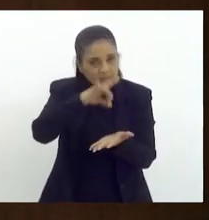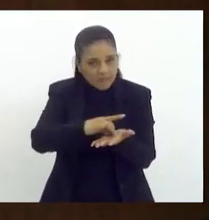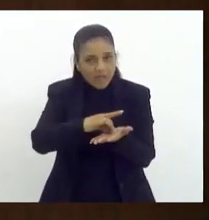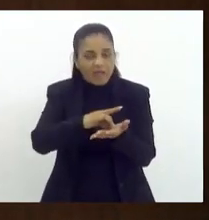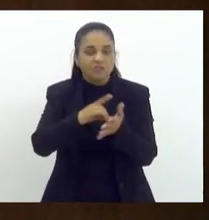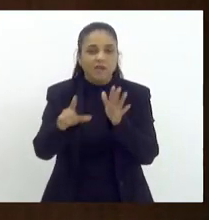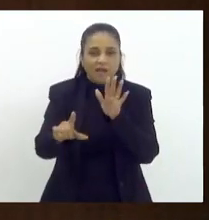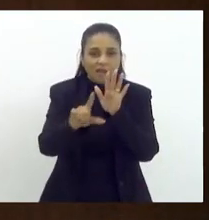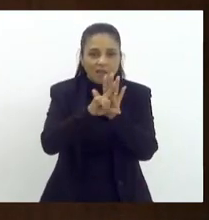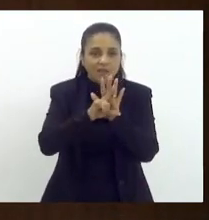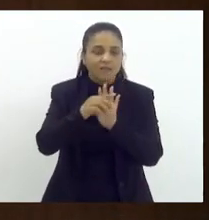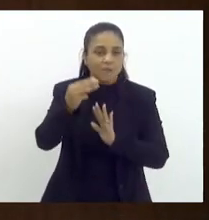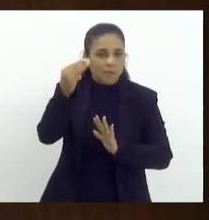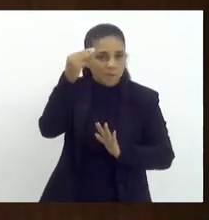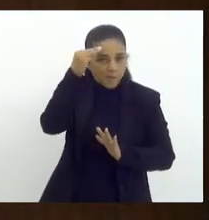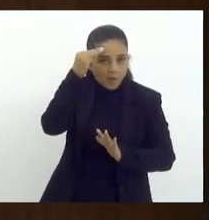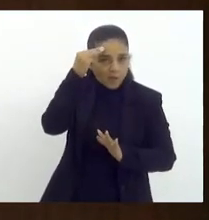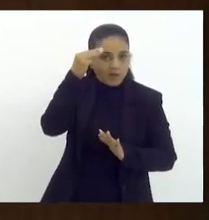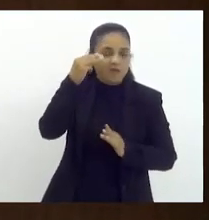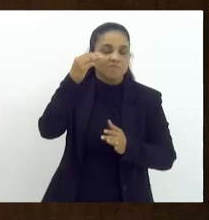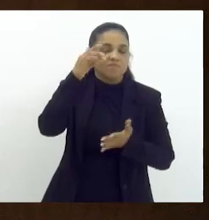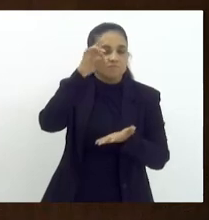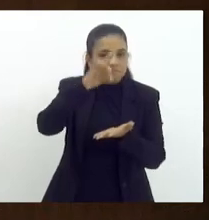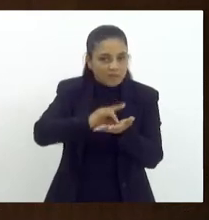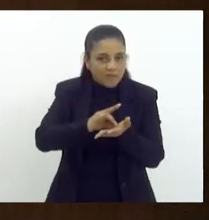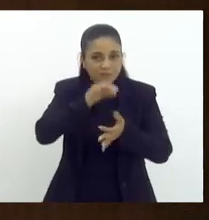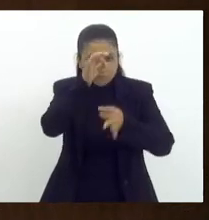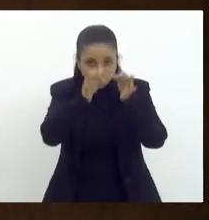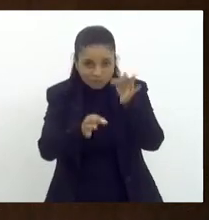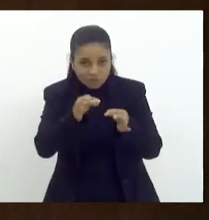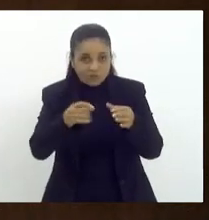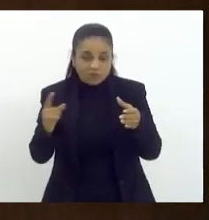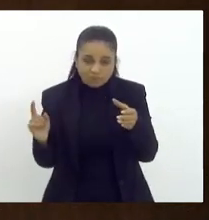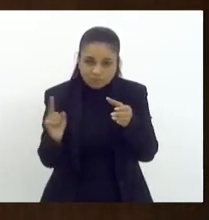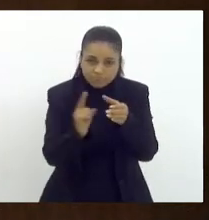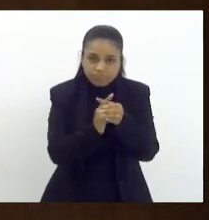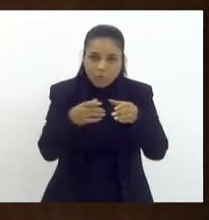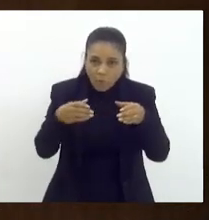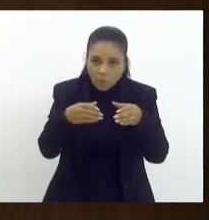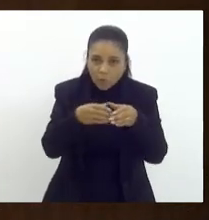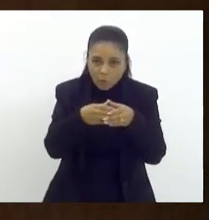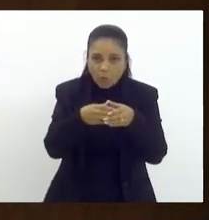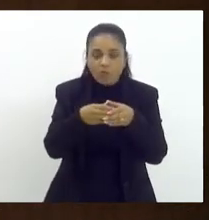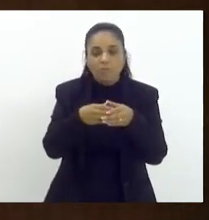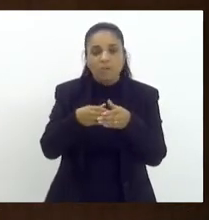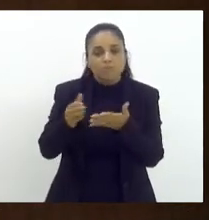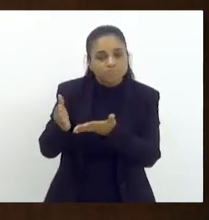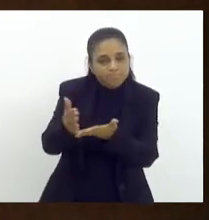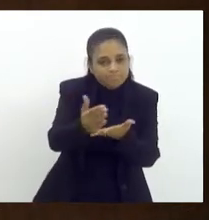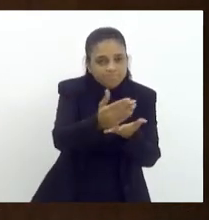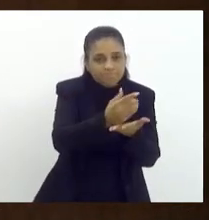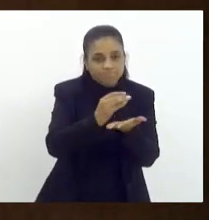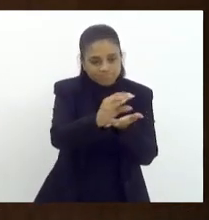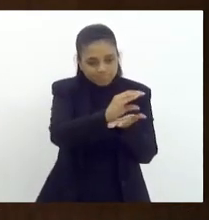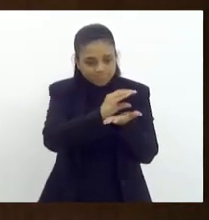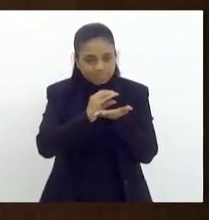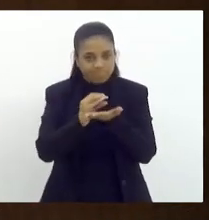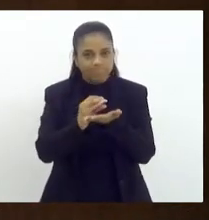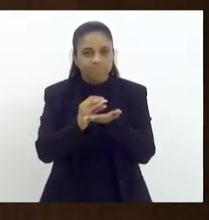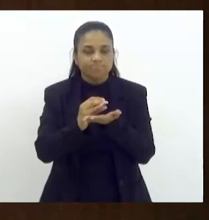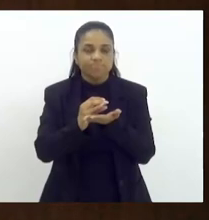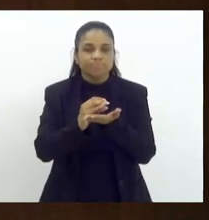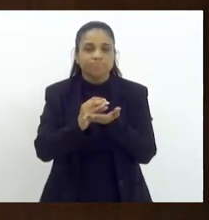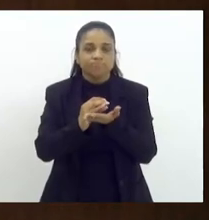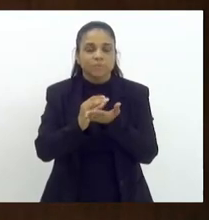a lei da semana da memória verdade de justiça e me junto novamente ao grupo próprio memorial para a gente poder buscar recursos federais para enfim agora com